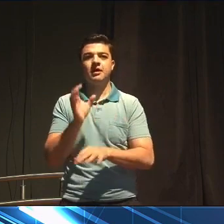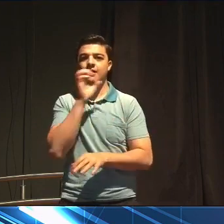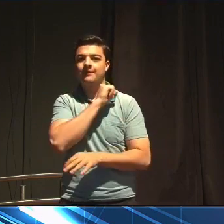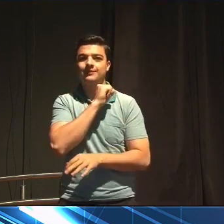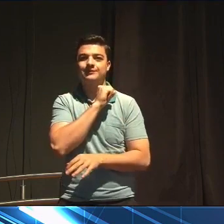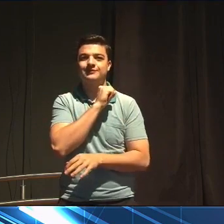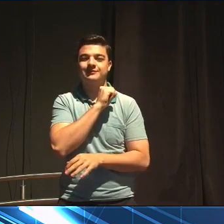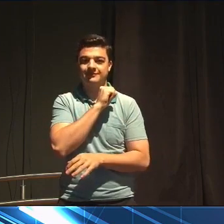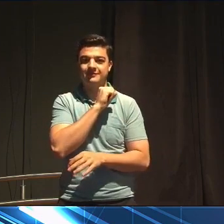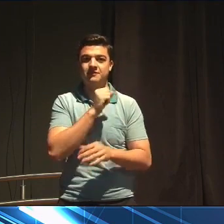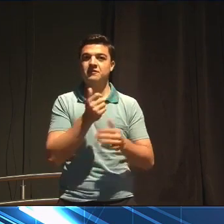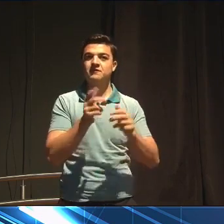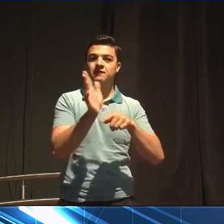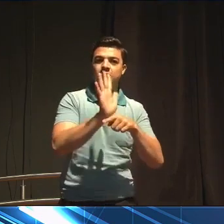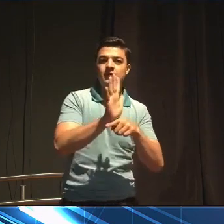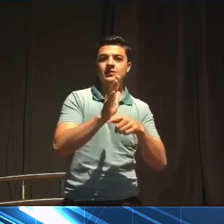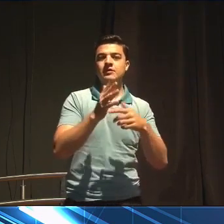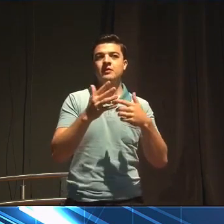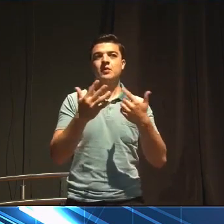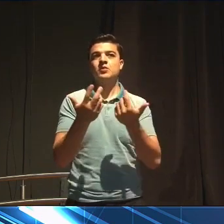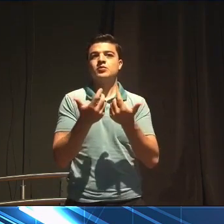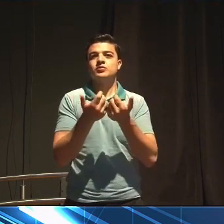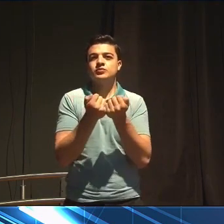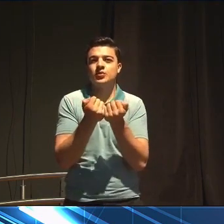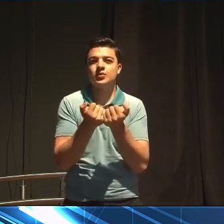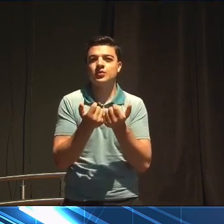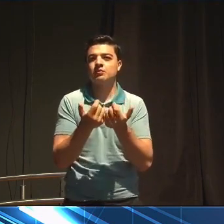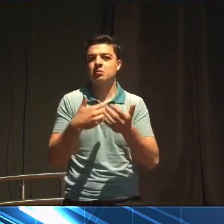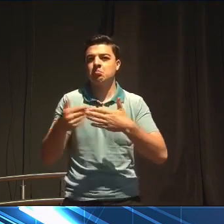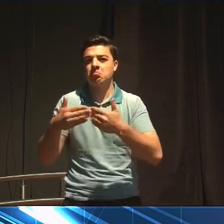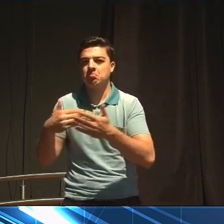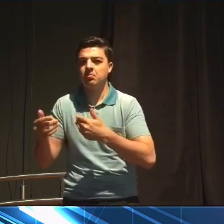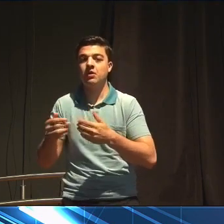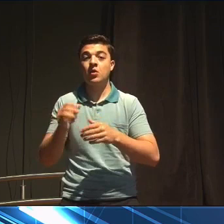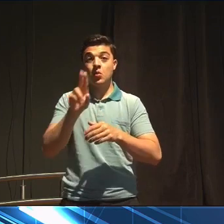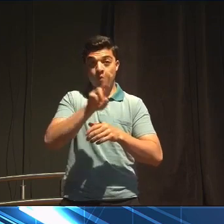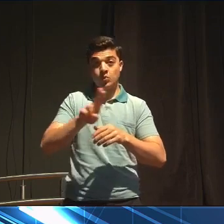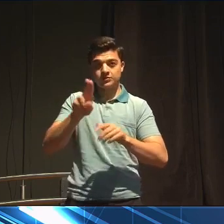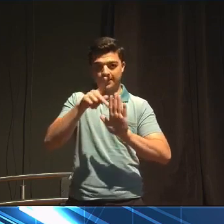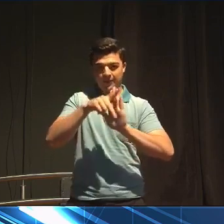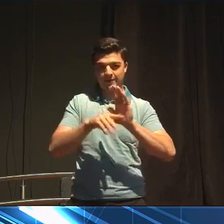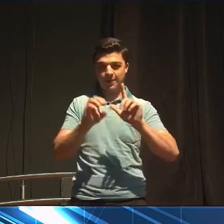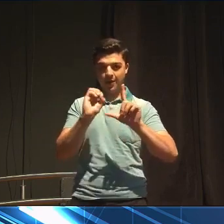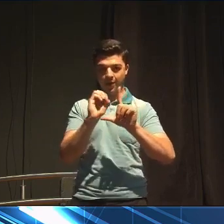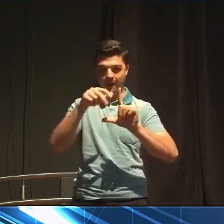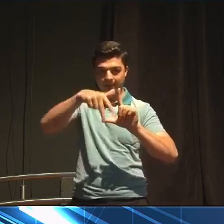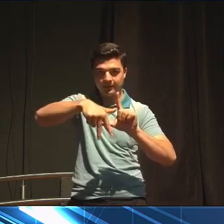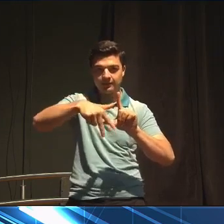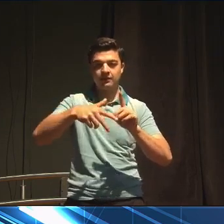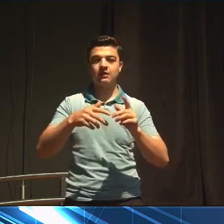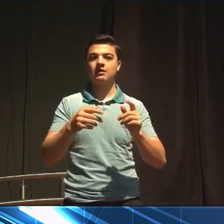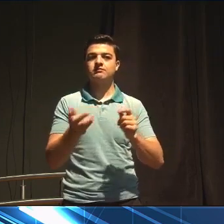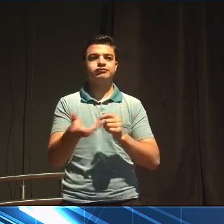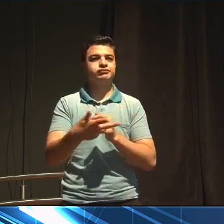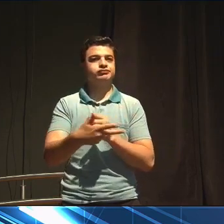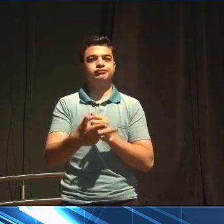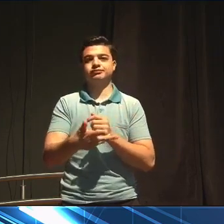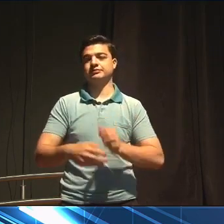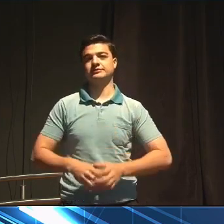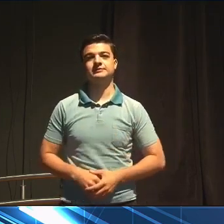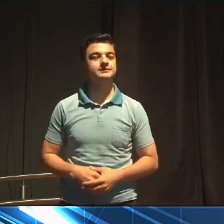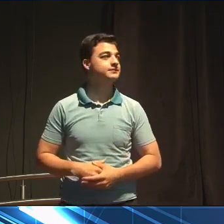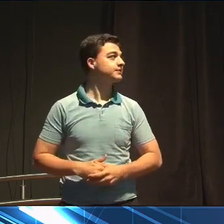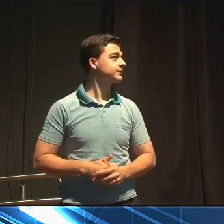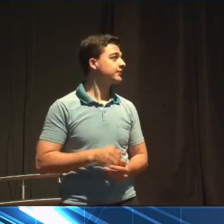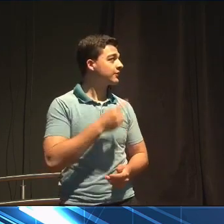é muito acelerado quando, se utiliza o Omniverse. Passando rápido aí sobre os principais componentes do Omniverse, a